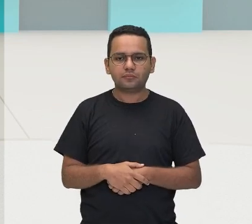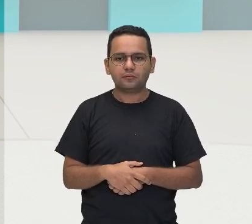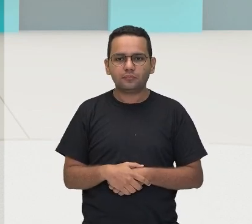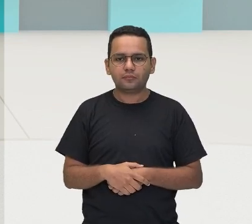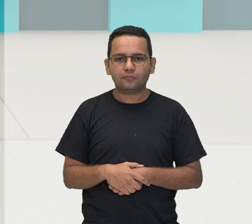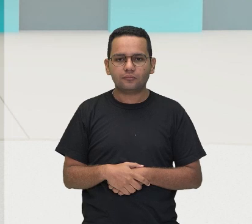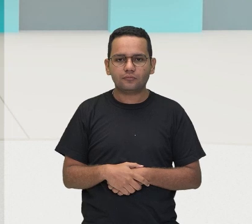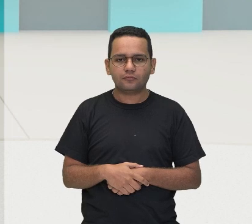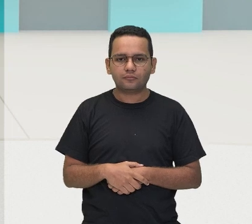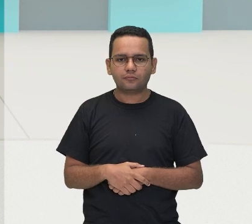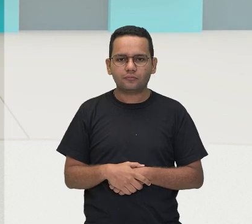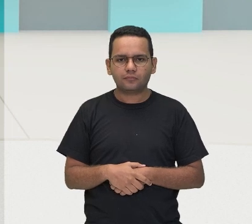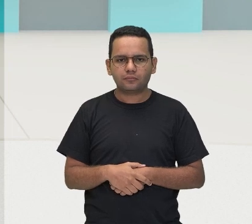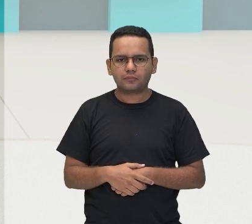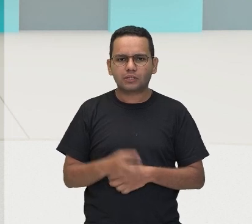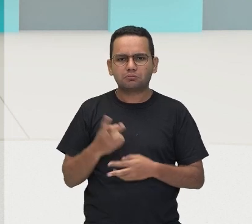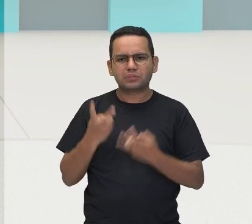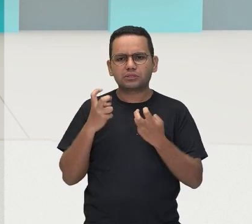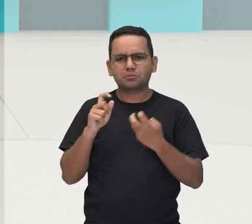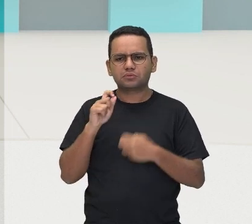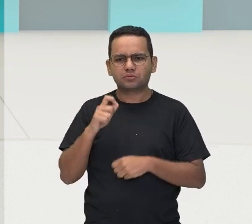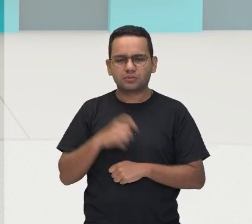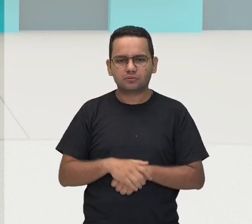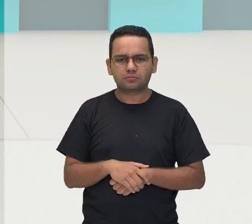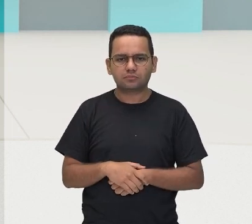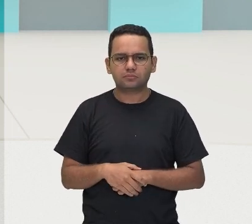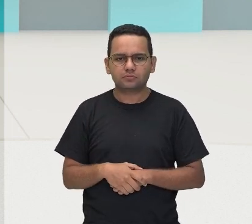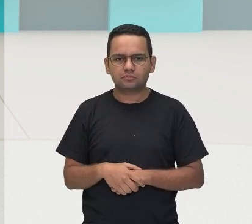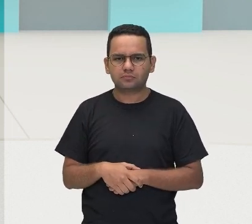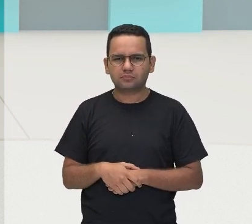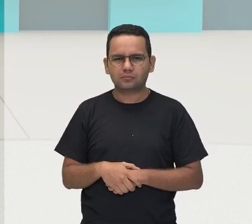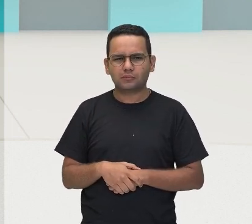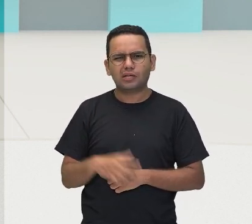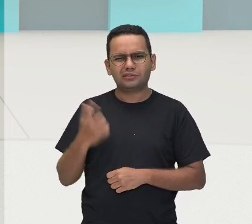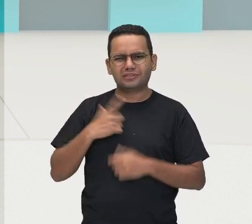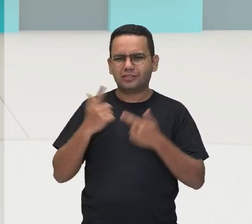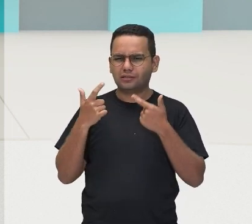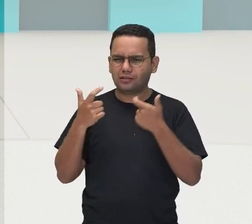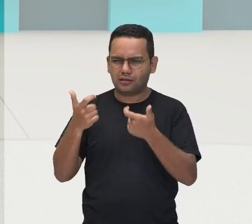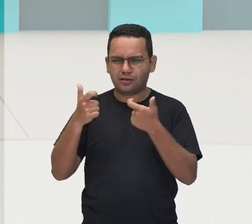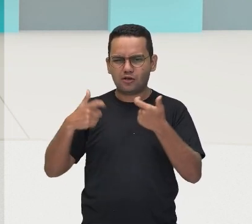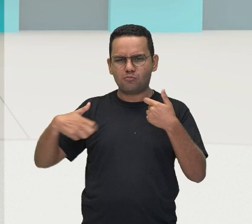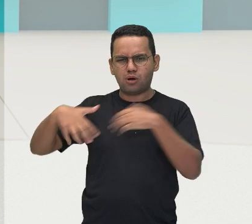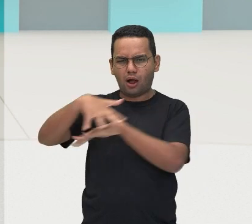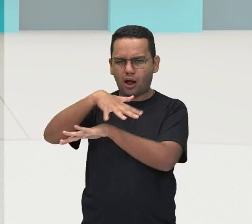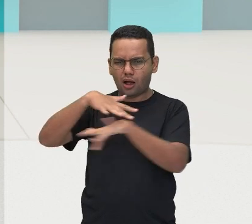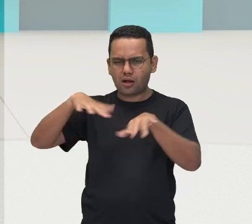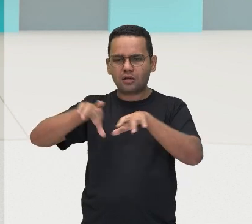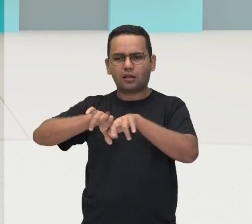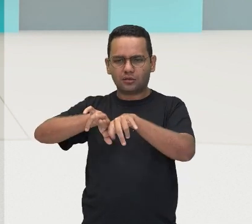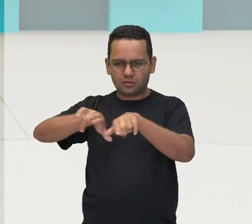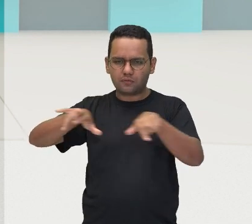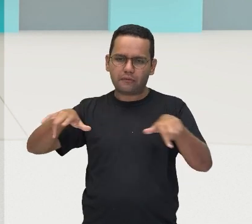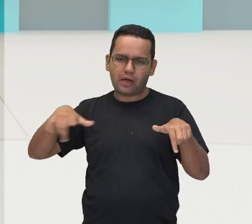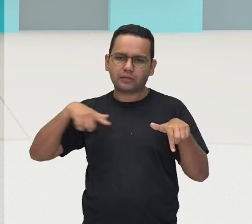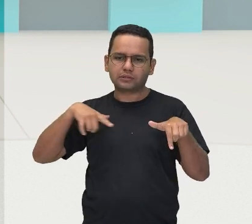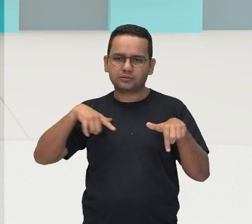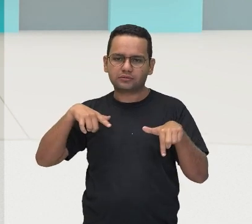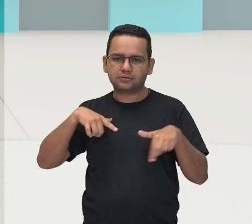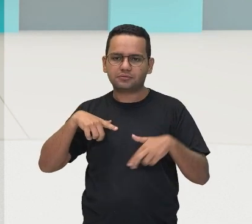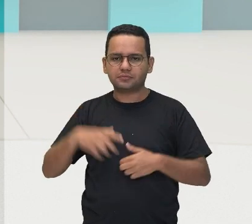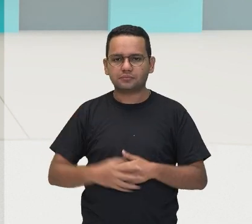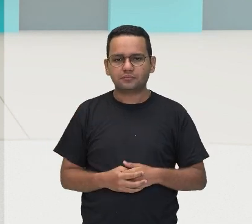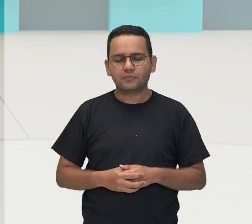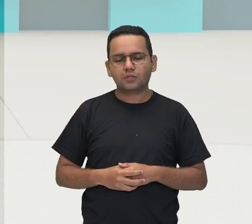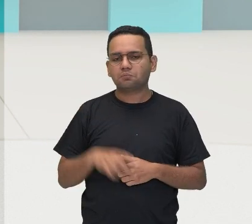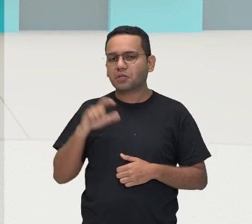onde vocês podem ver retratados aí na figura muitas lutas acontecendo, né, por meio dessas guerras de conquista